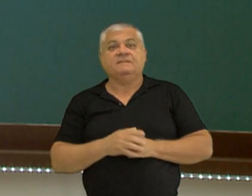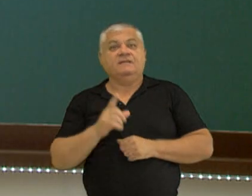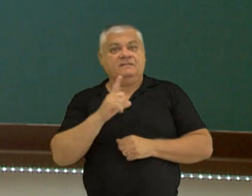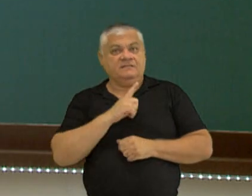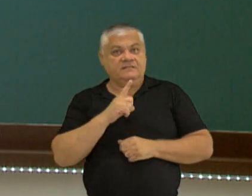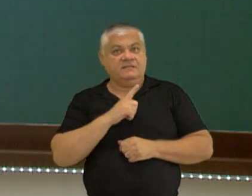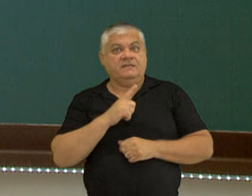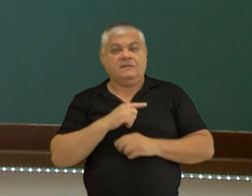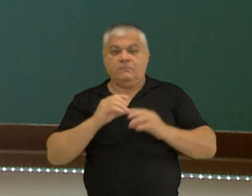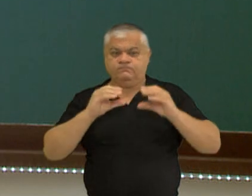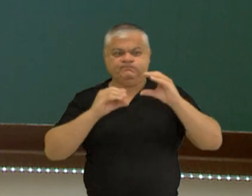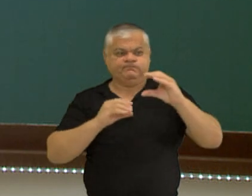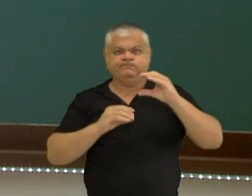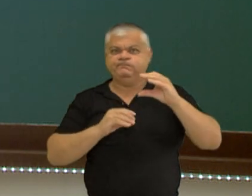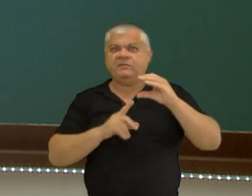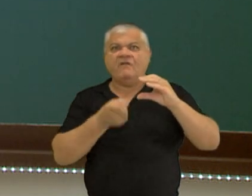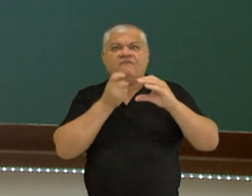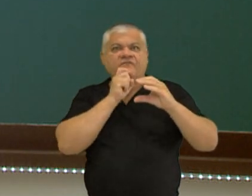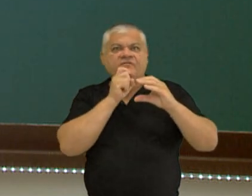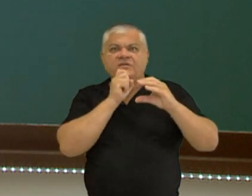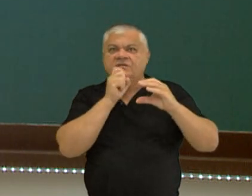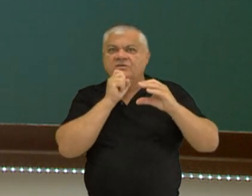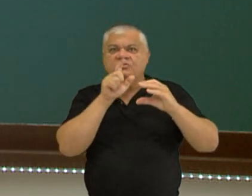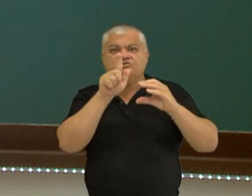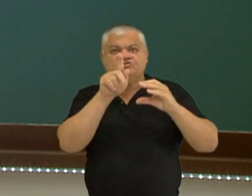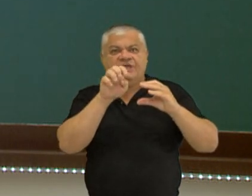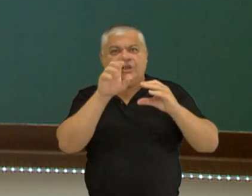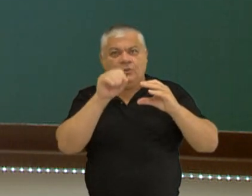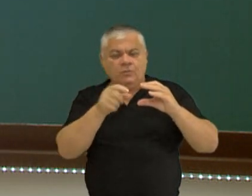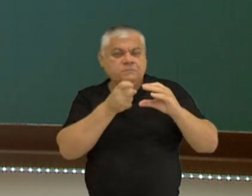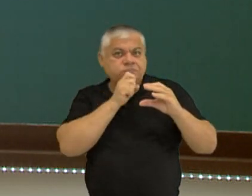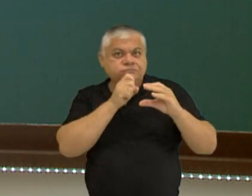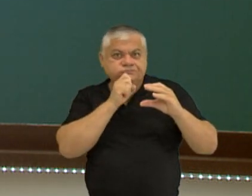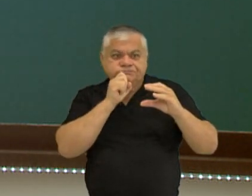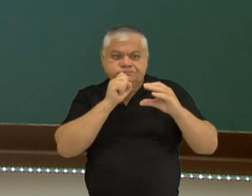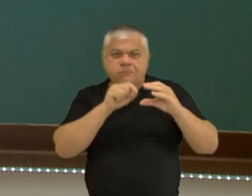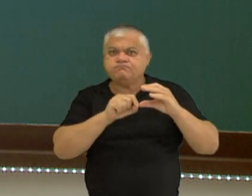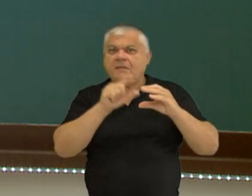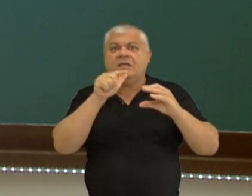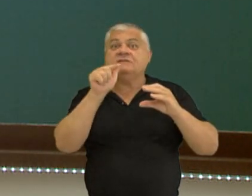grande camada de gelo, uma imensa camada de gelo, que corresponde a